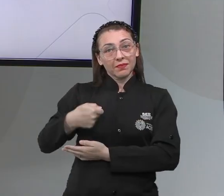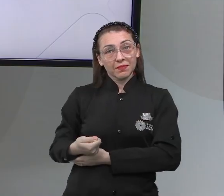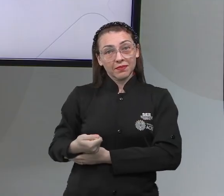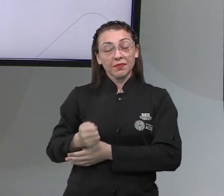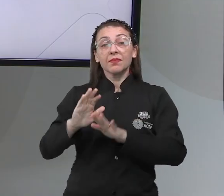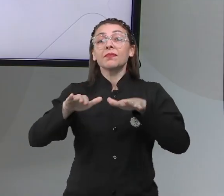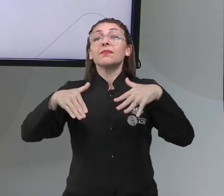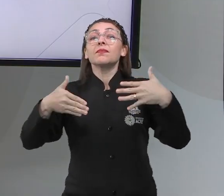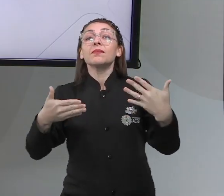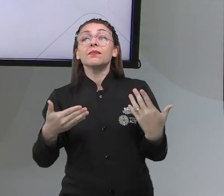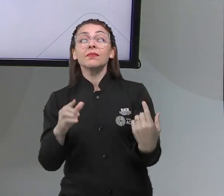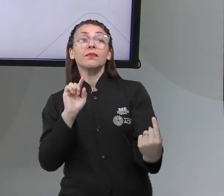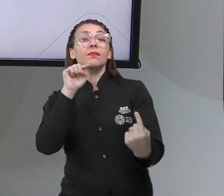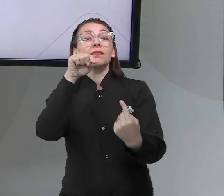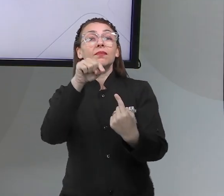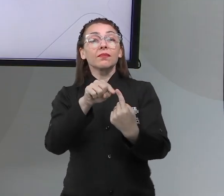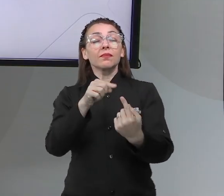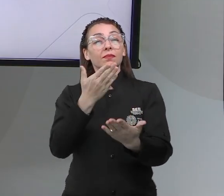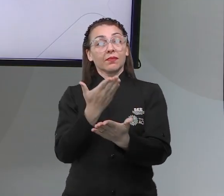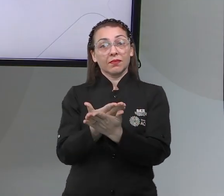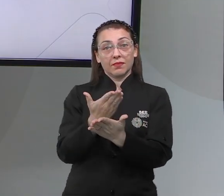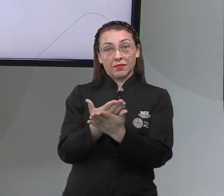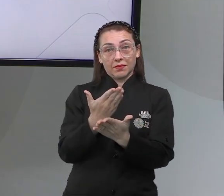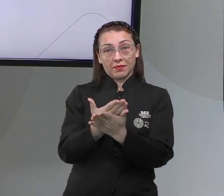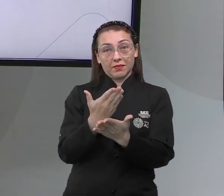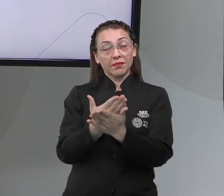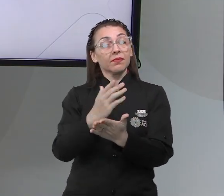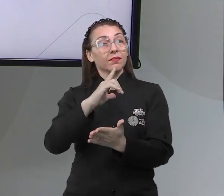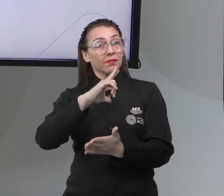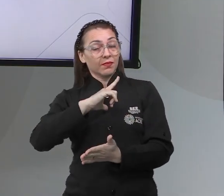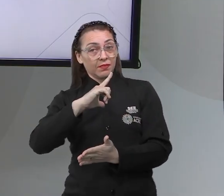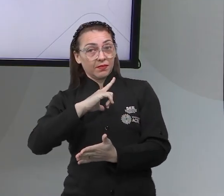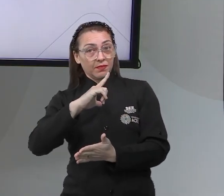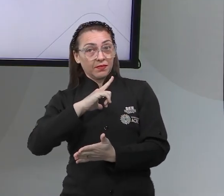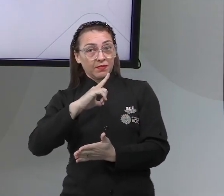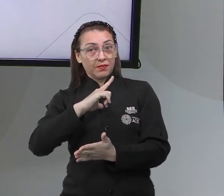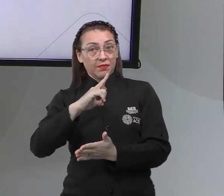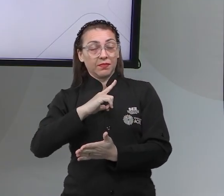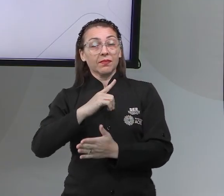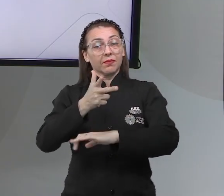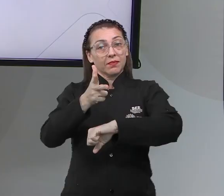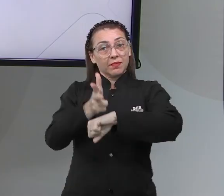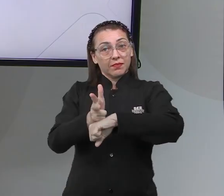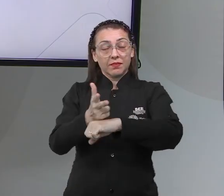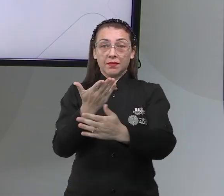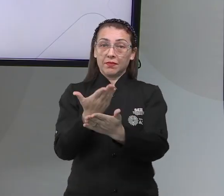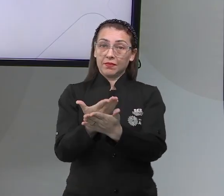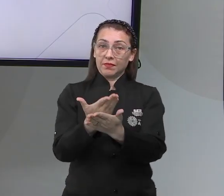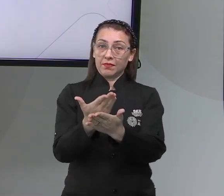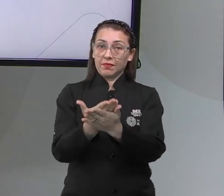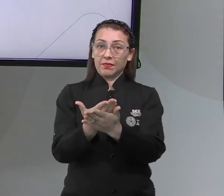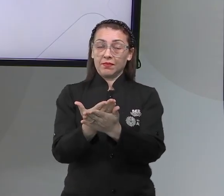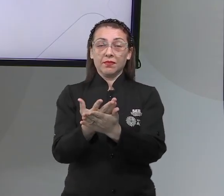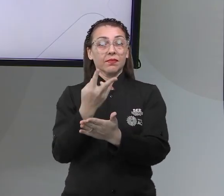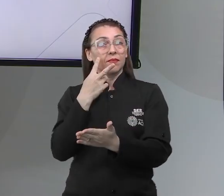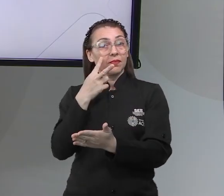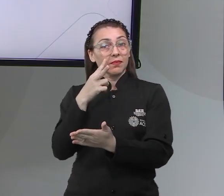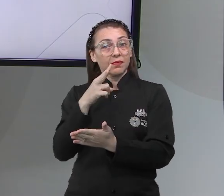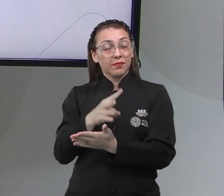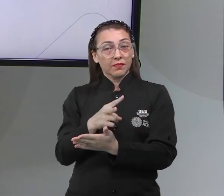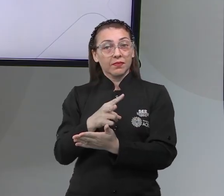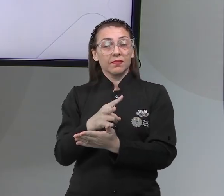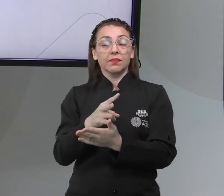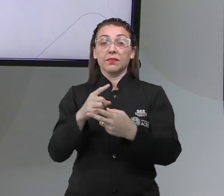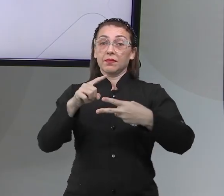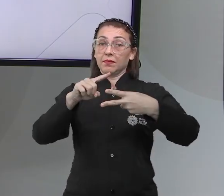E qual o objeto de estudo que será tratado nesta videoaula? Nós vamos tratar a respeito